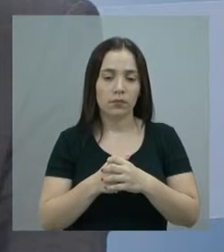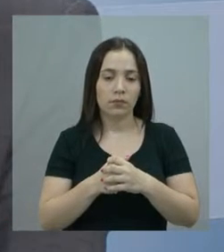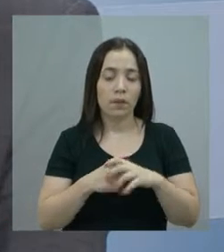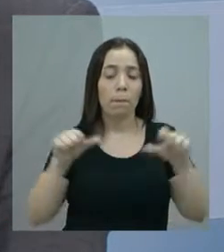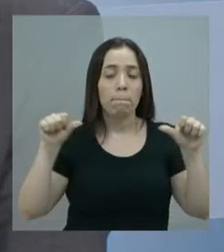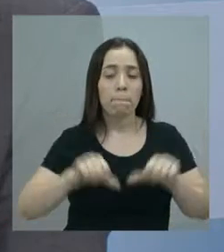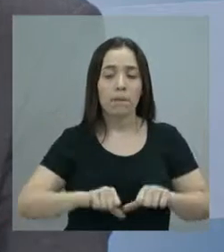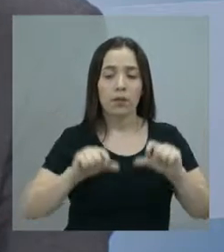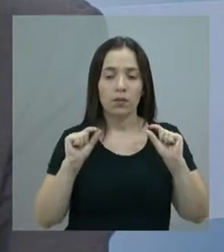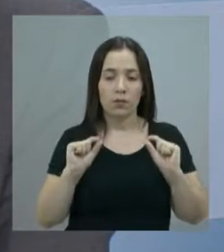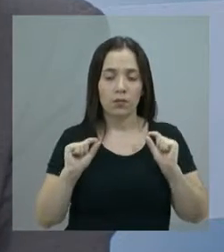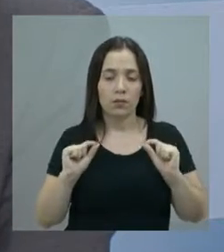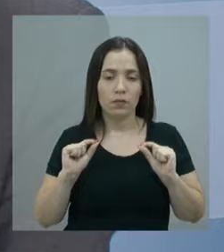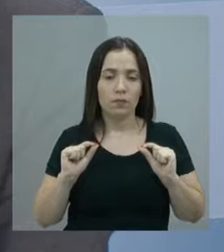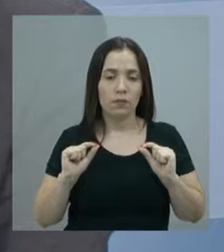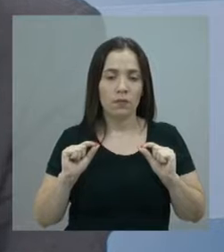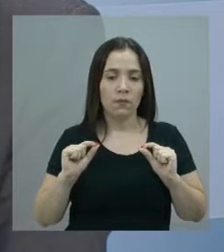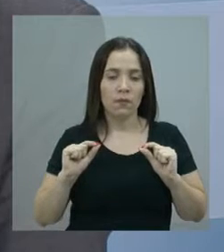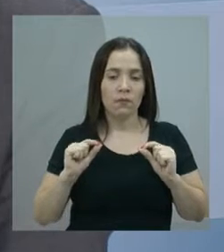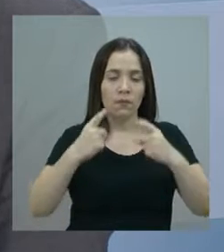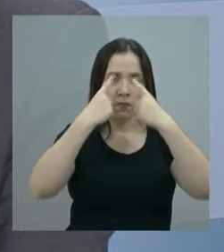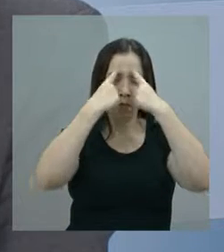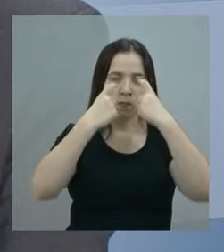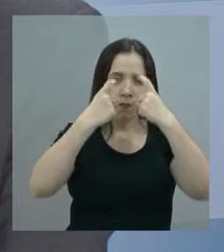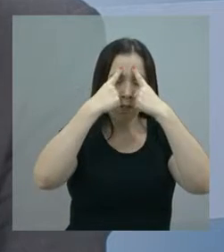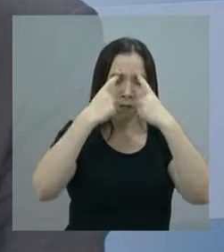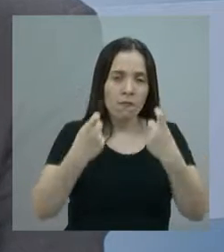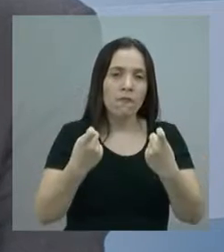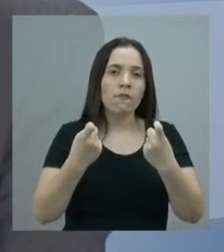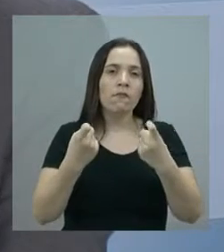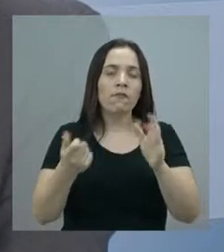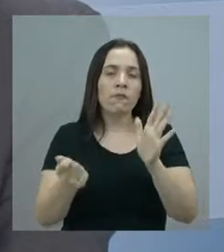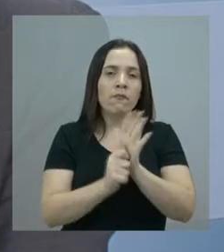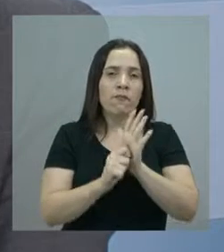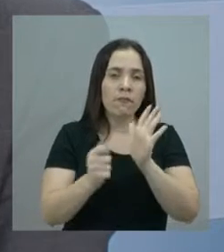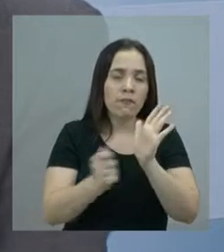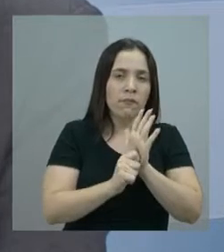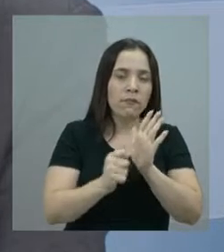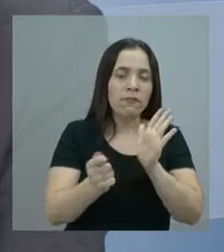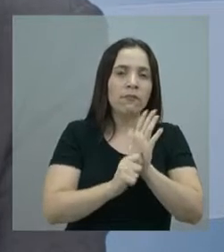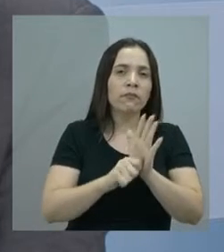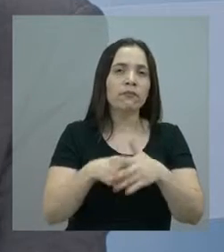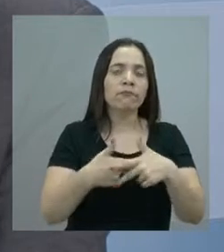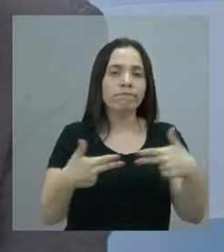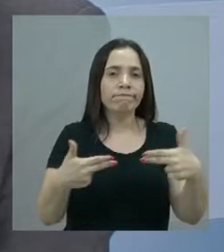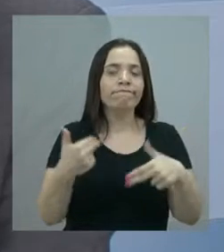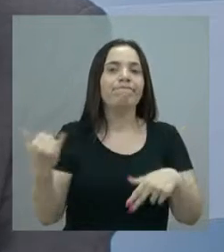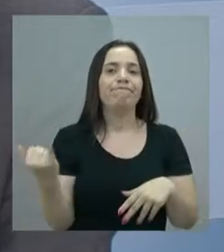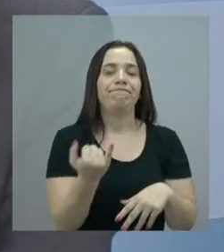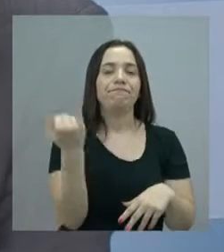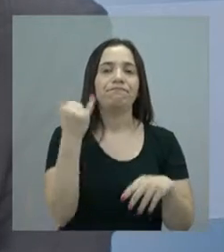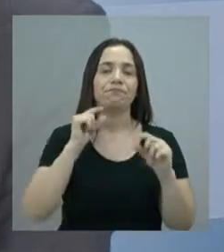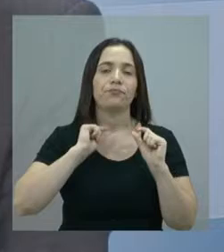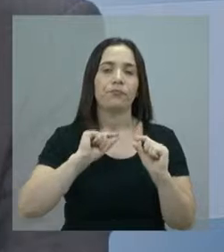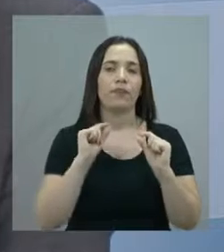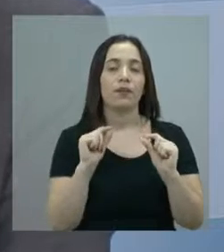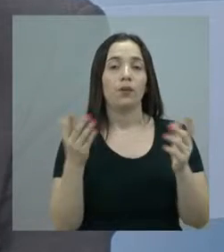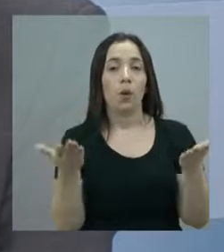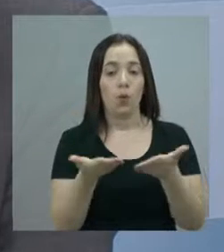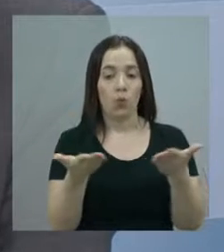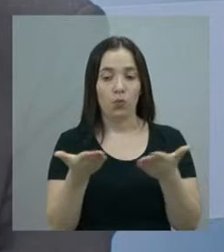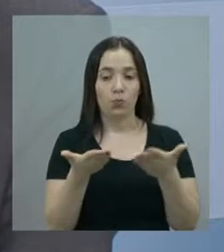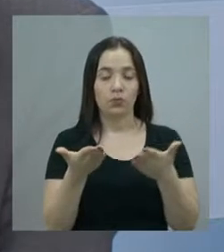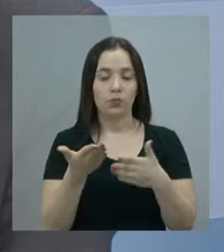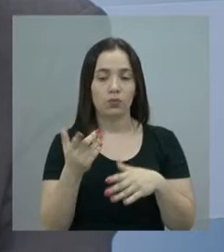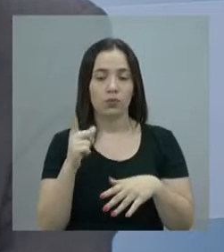pior possibilidade, né? Que é a violência, que é o tráfico de droga, né? É importante hoje você